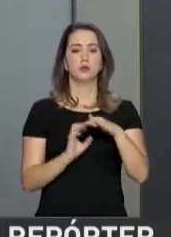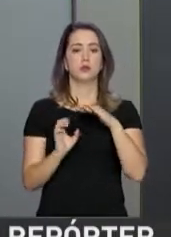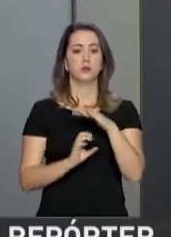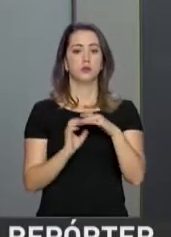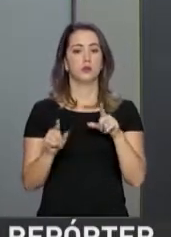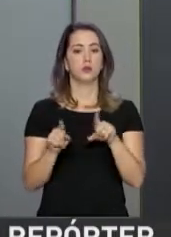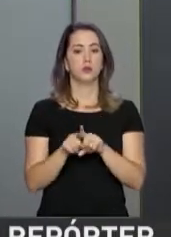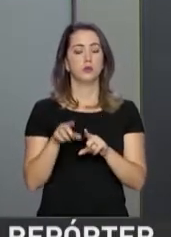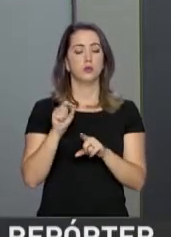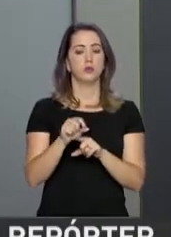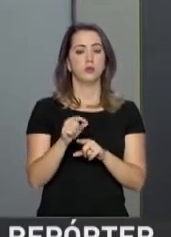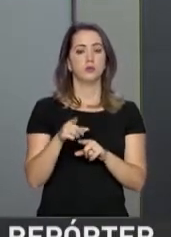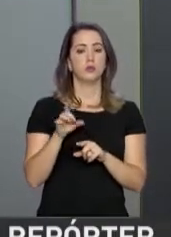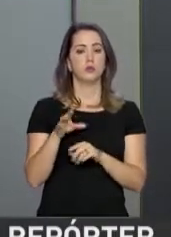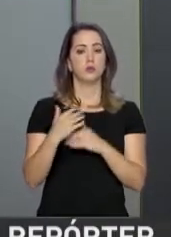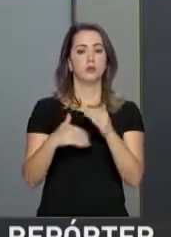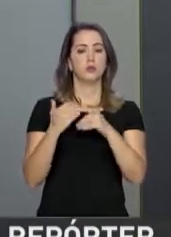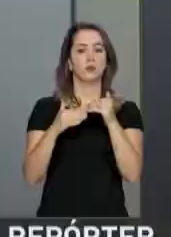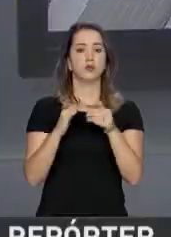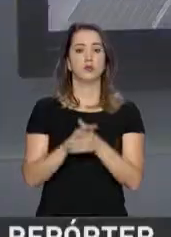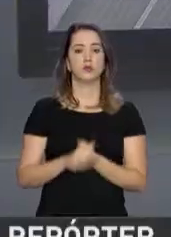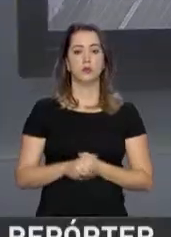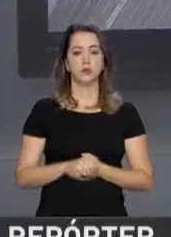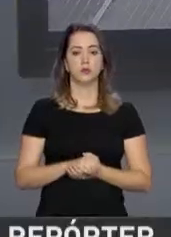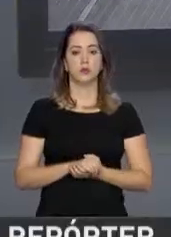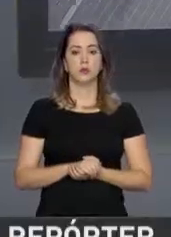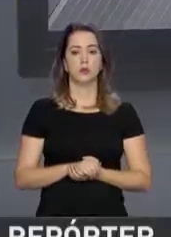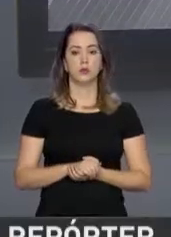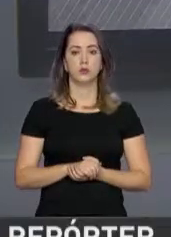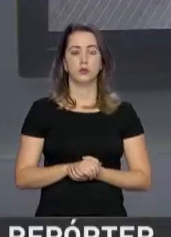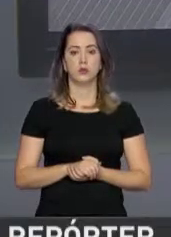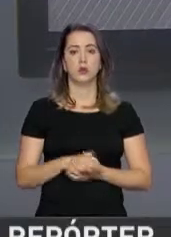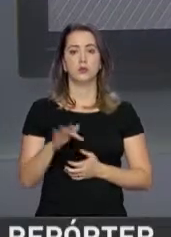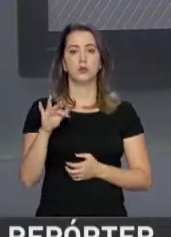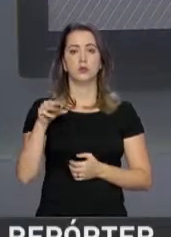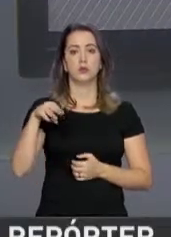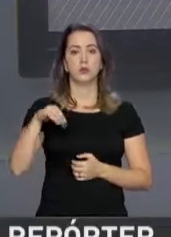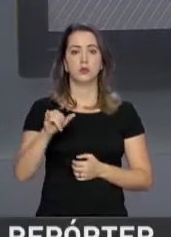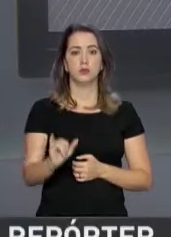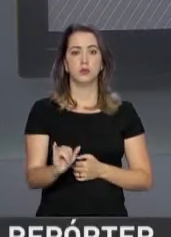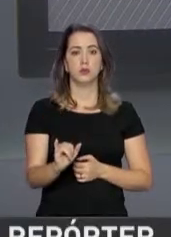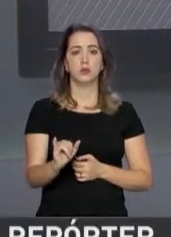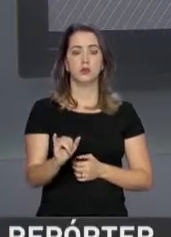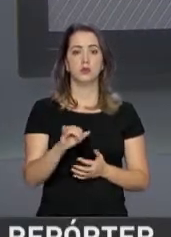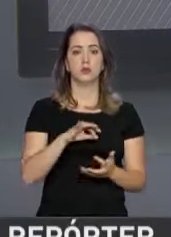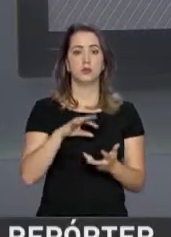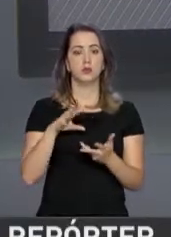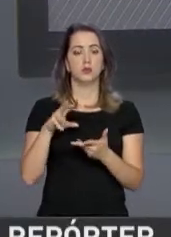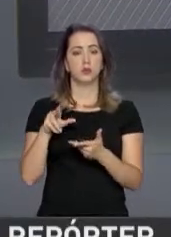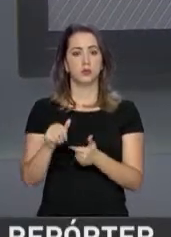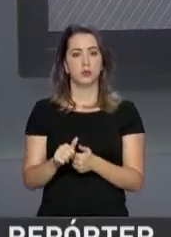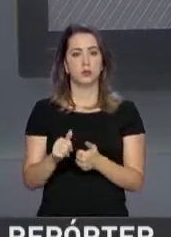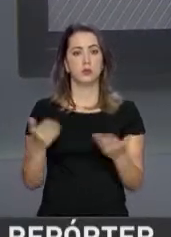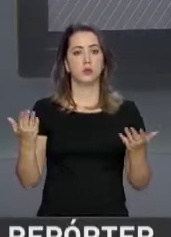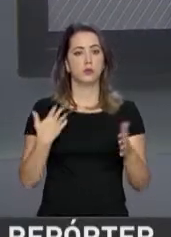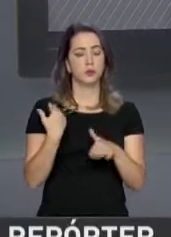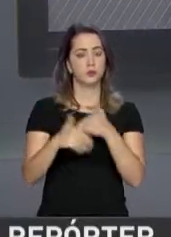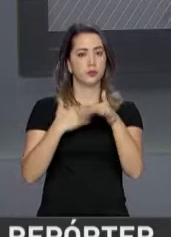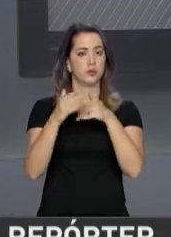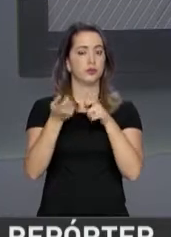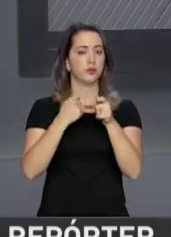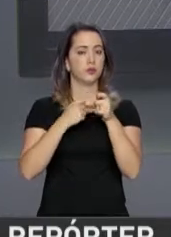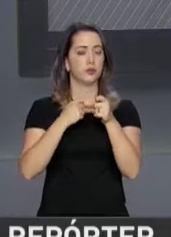médias empresas ela só tem de crescer o fmi fundo monetário internacional elevou a projeção